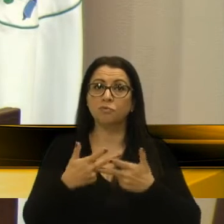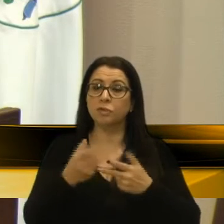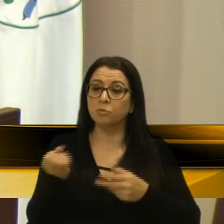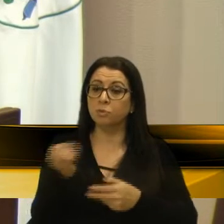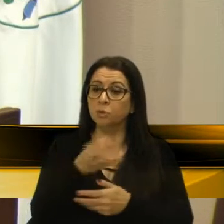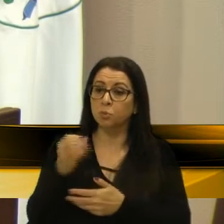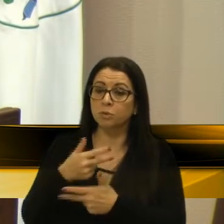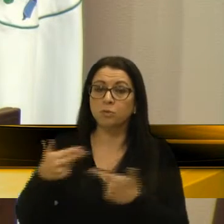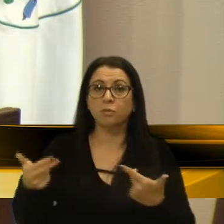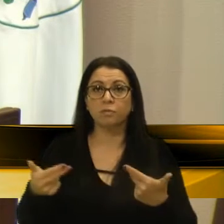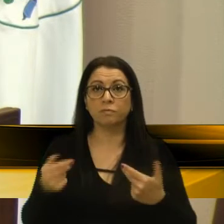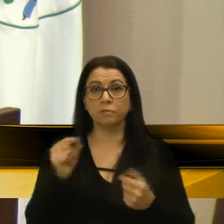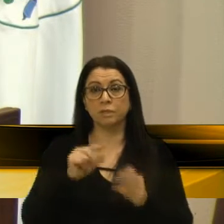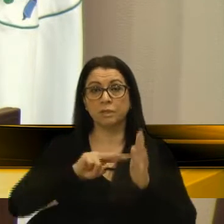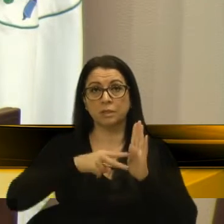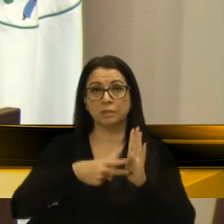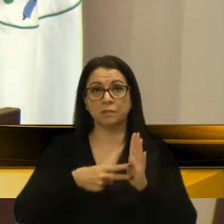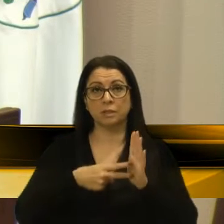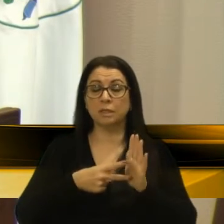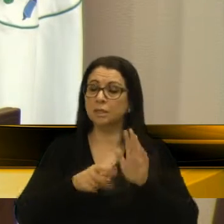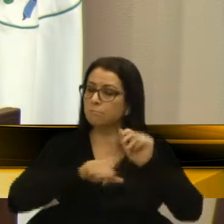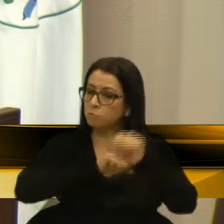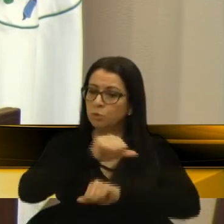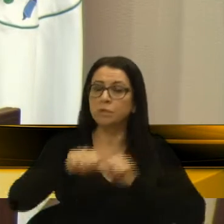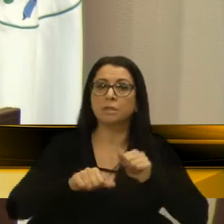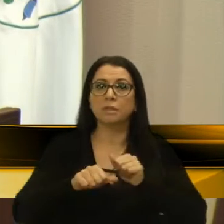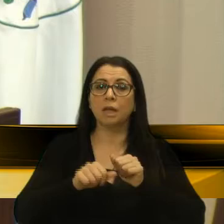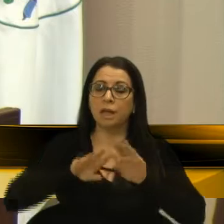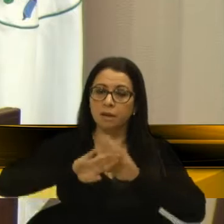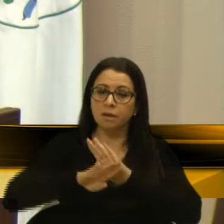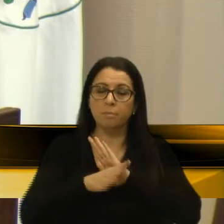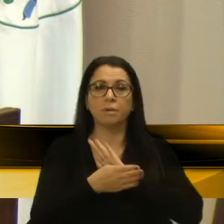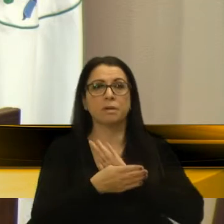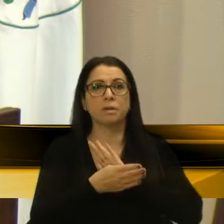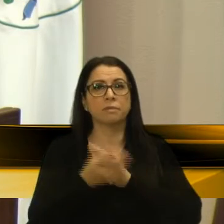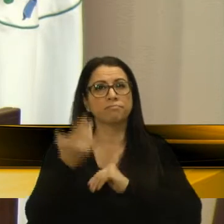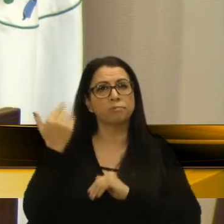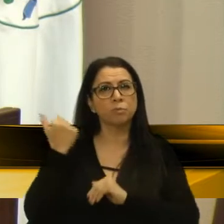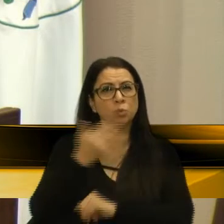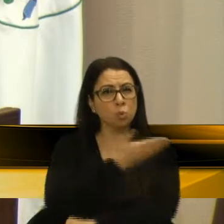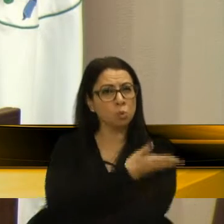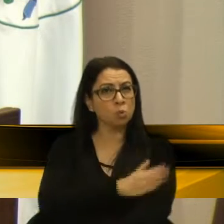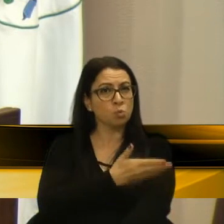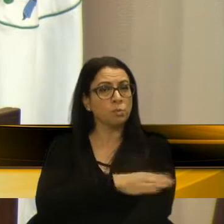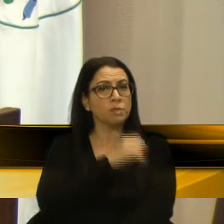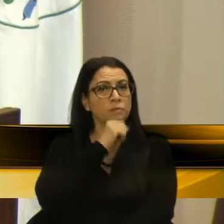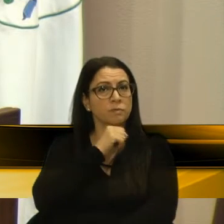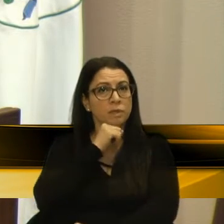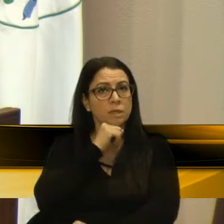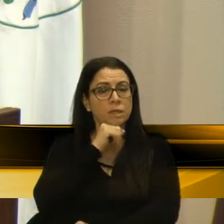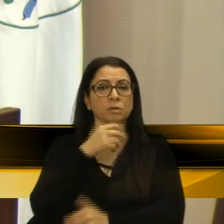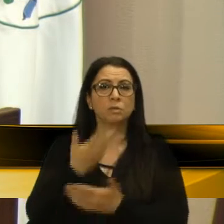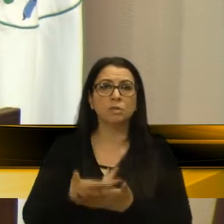inovar, ou seja, modificar, adaptar antigos costumes,